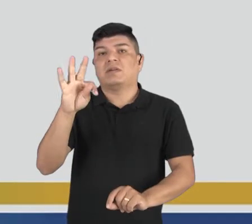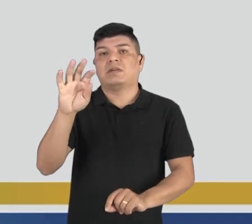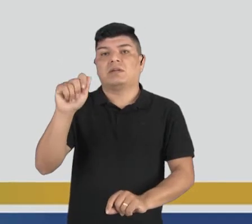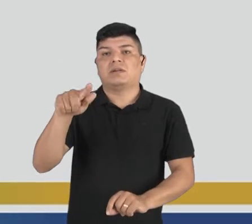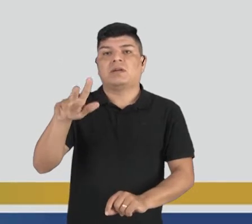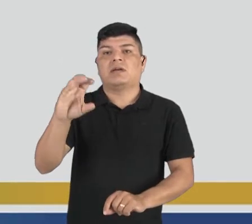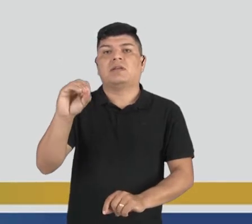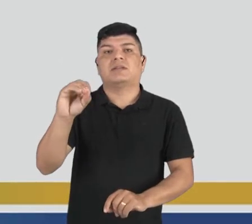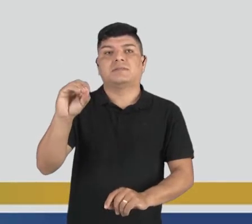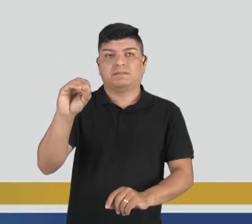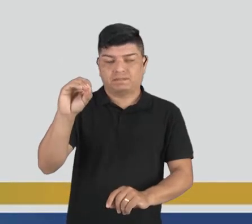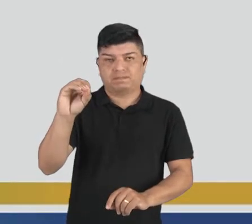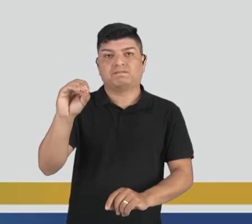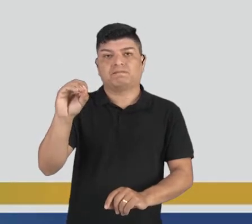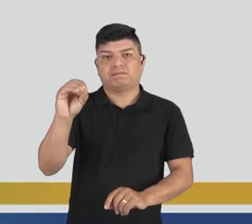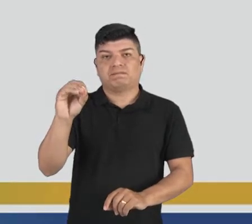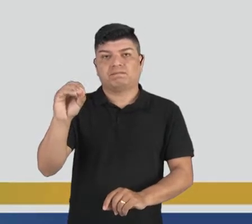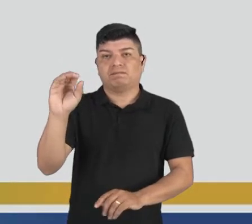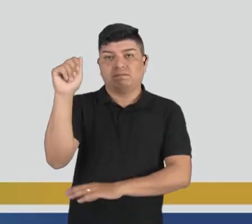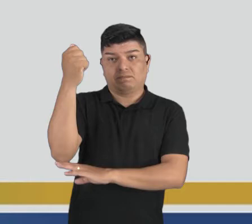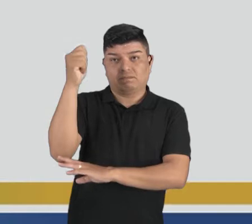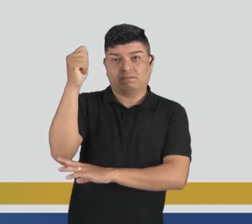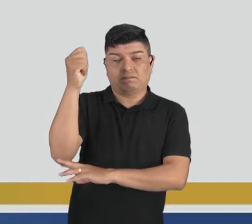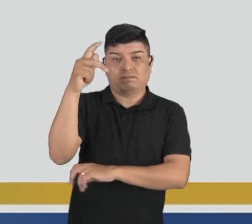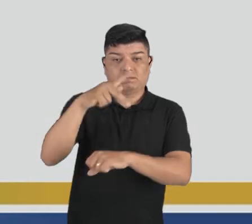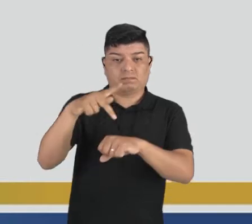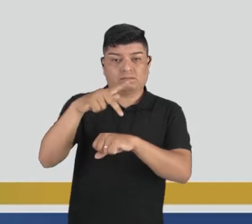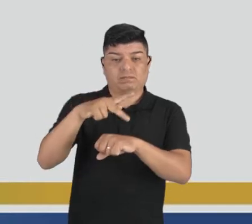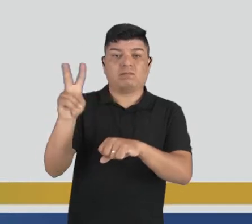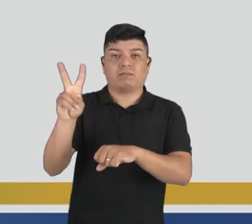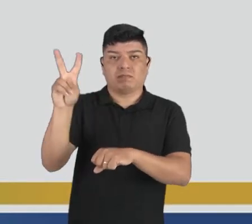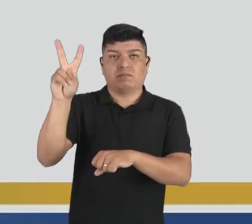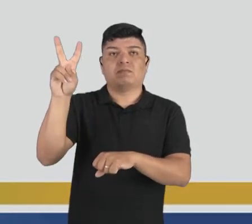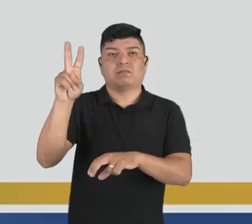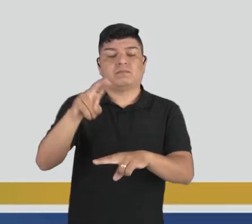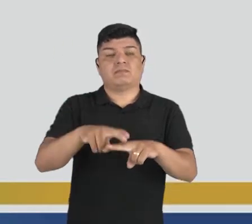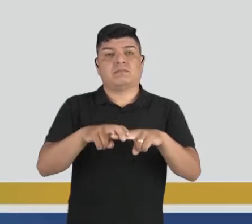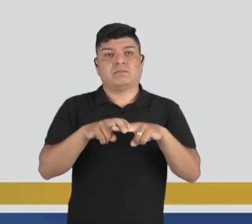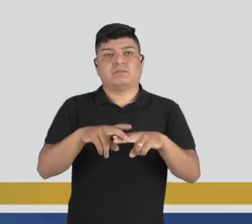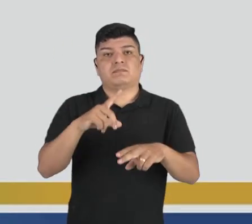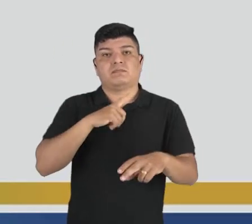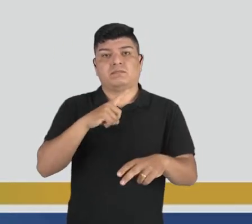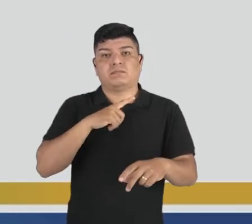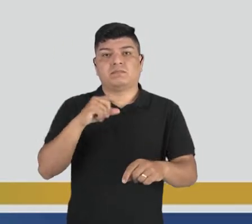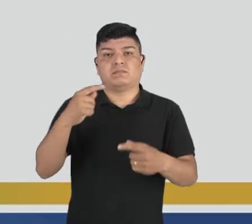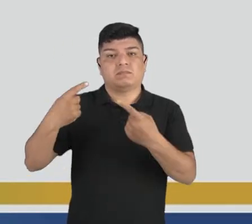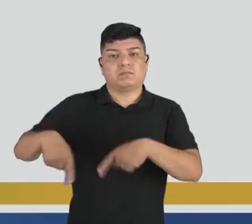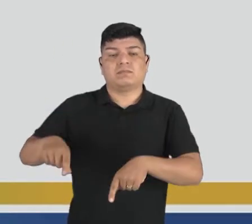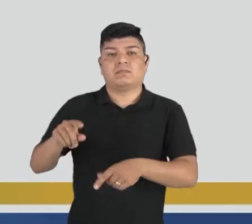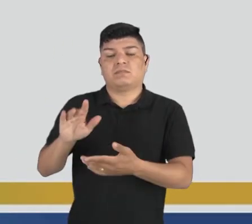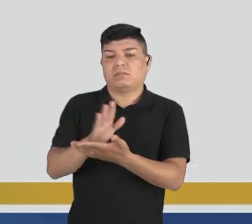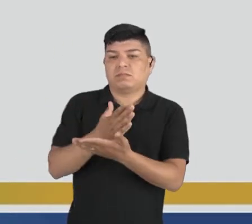aí a Argentina, ela valoriza muito isso e tem alguns campeonatos, né, de